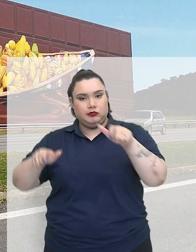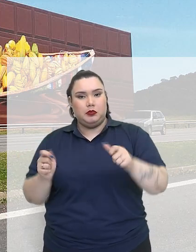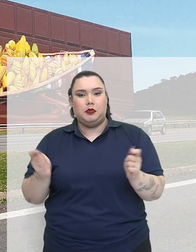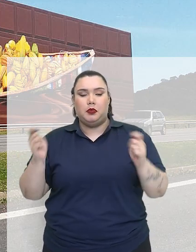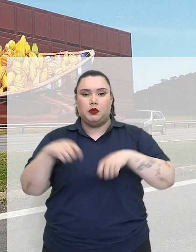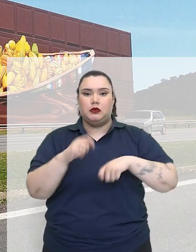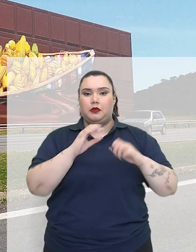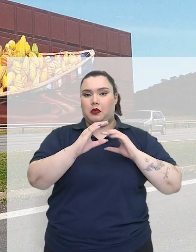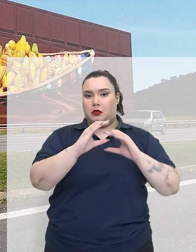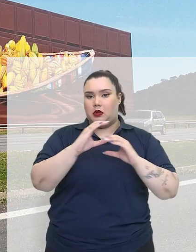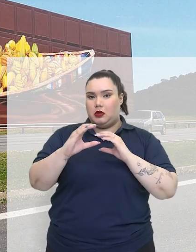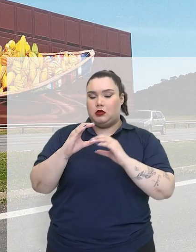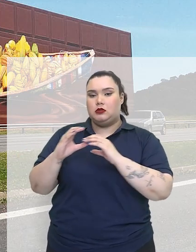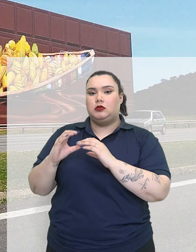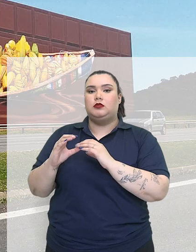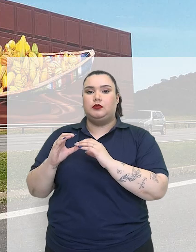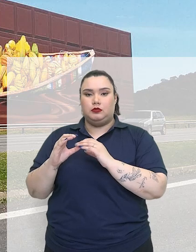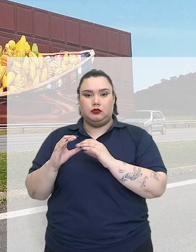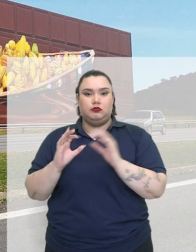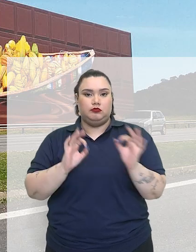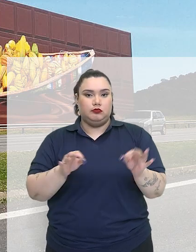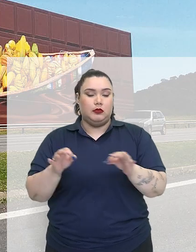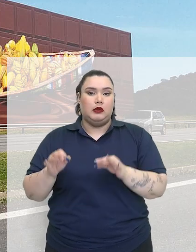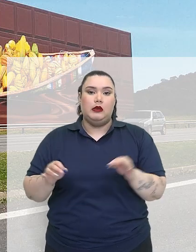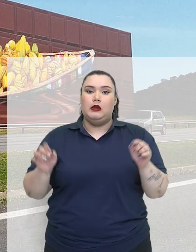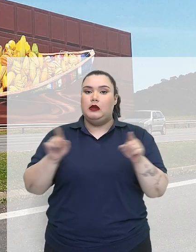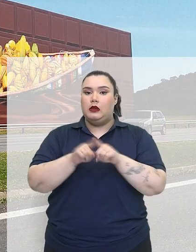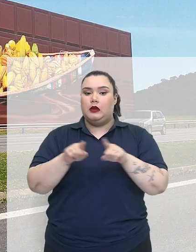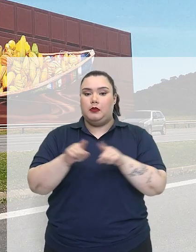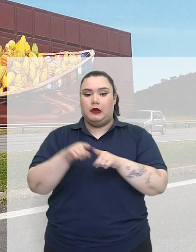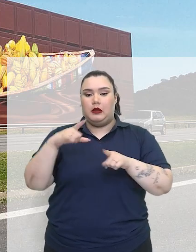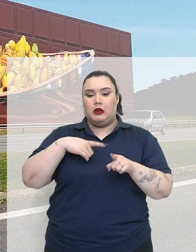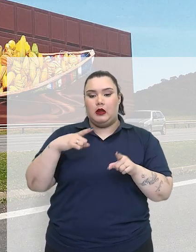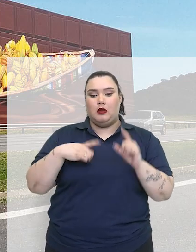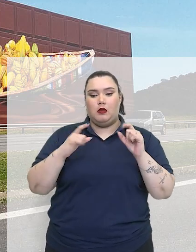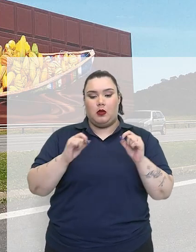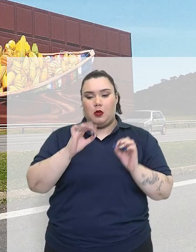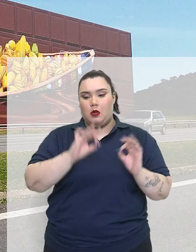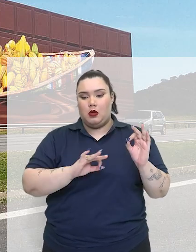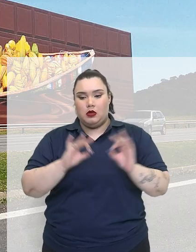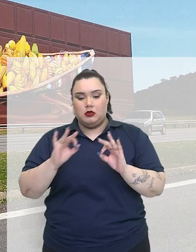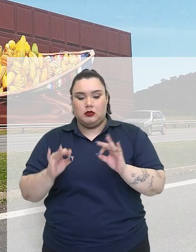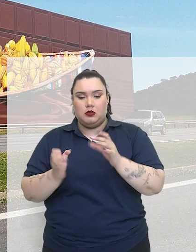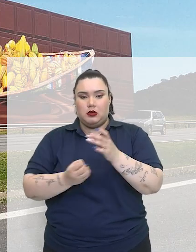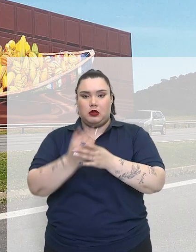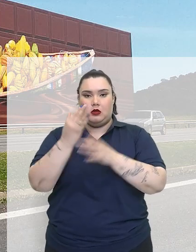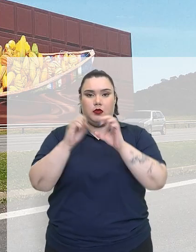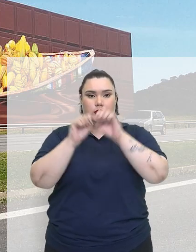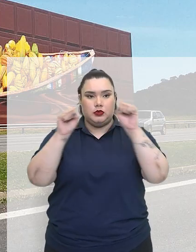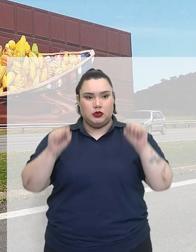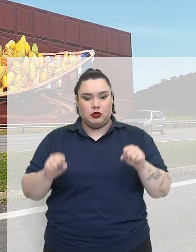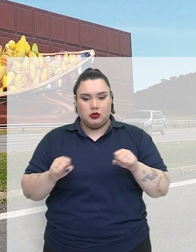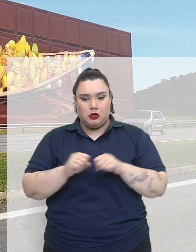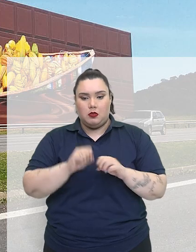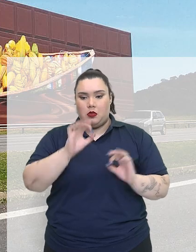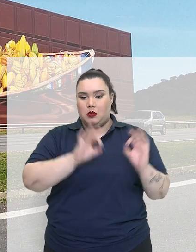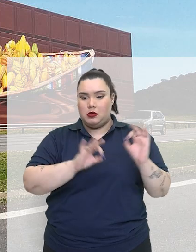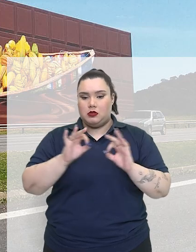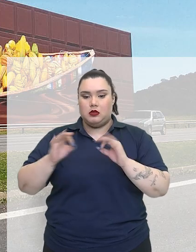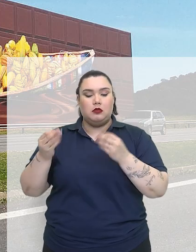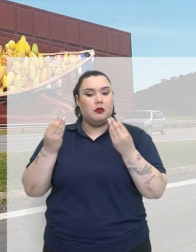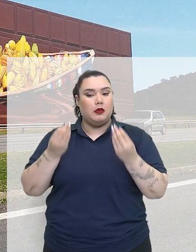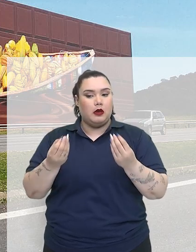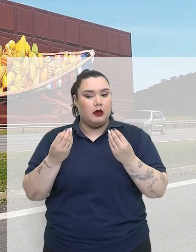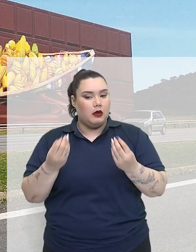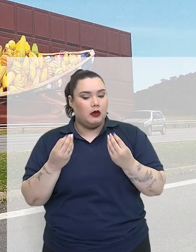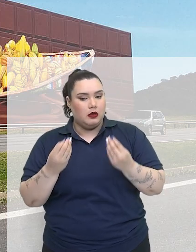se comuniquem e, além disso, se organize, né, tem aí um sistema organizado, né, para